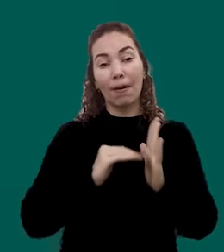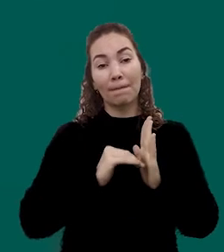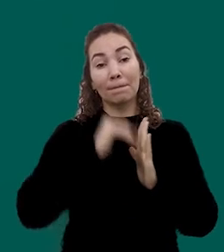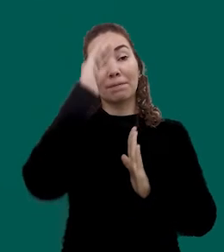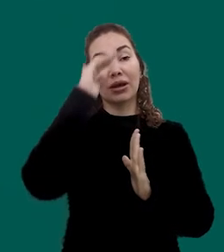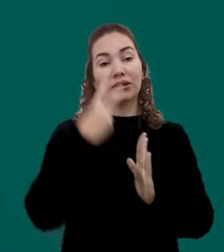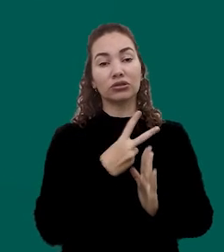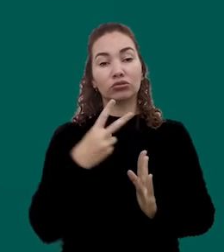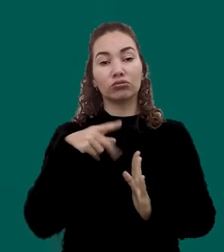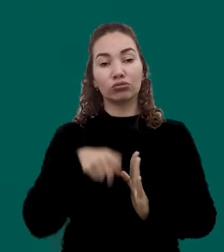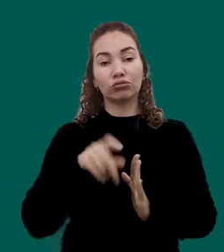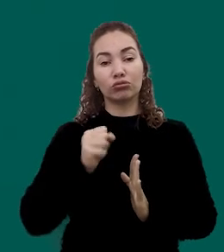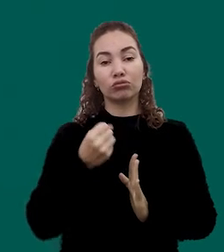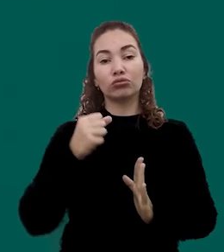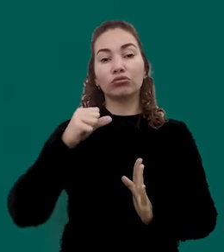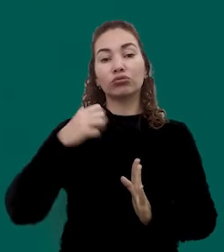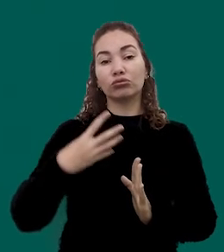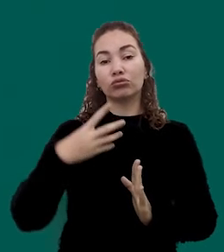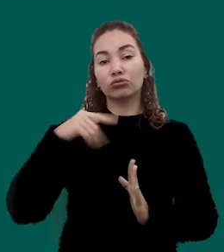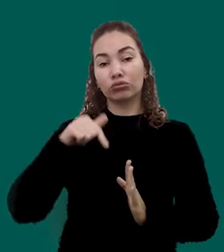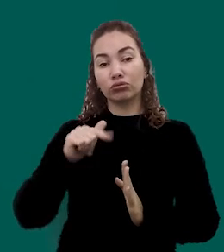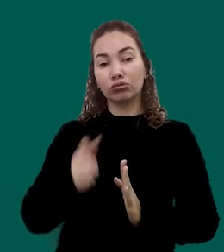a